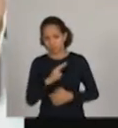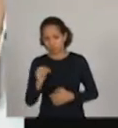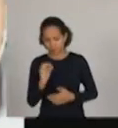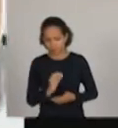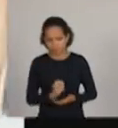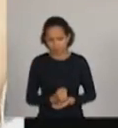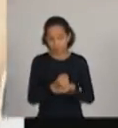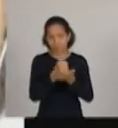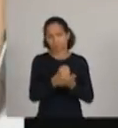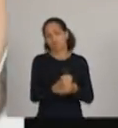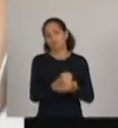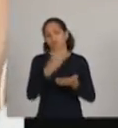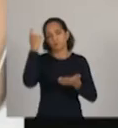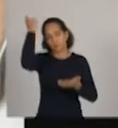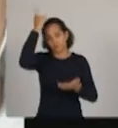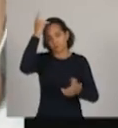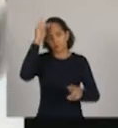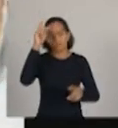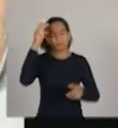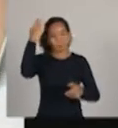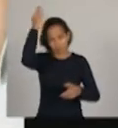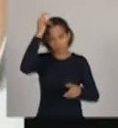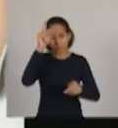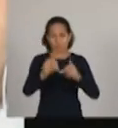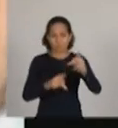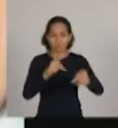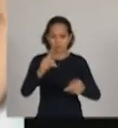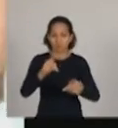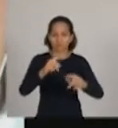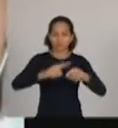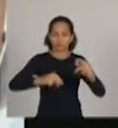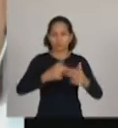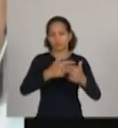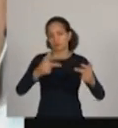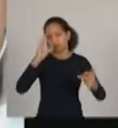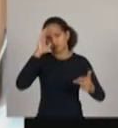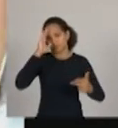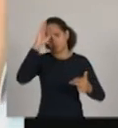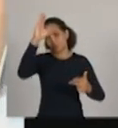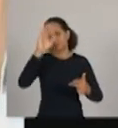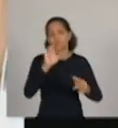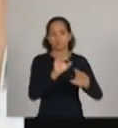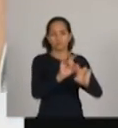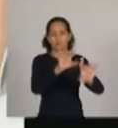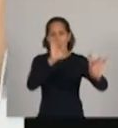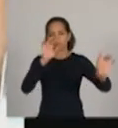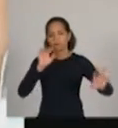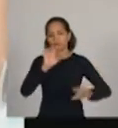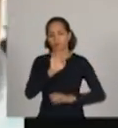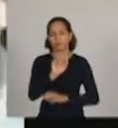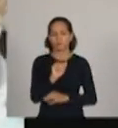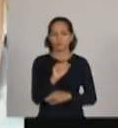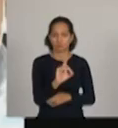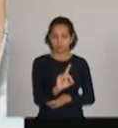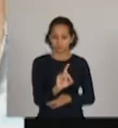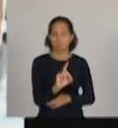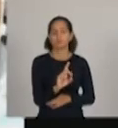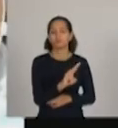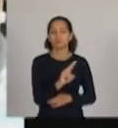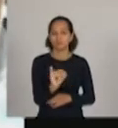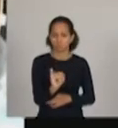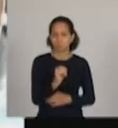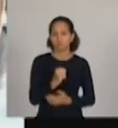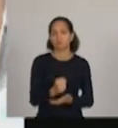a população capixaba diversos cursos, principalmente de forma EAD, que é de forma de educação à distância.